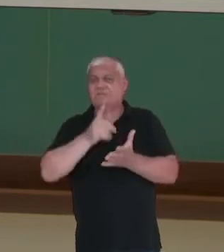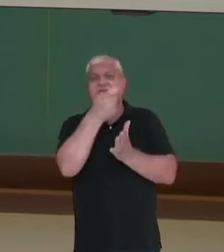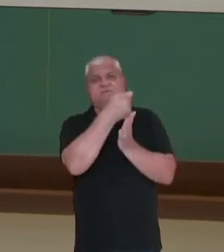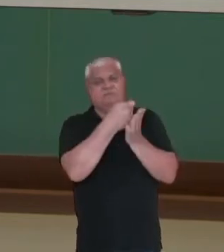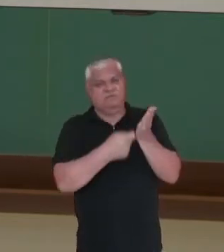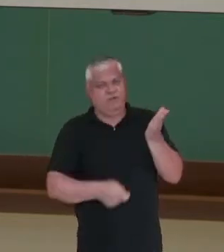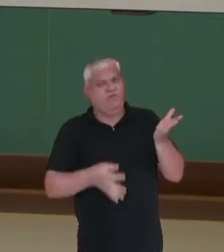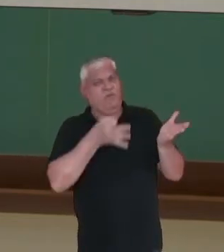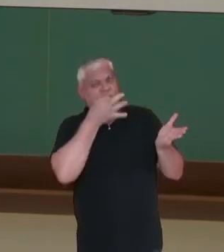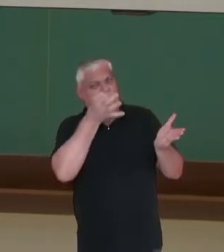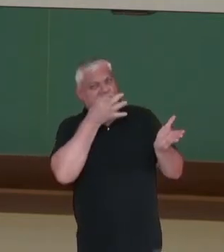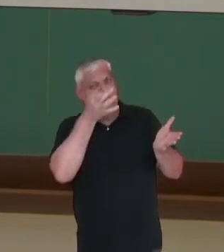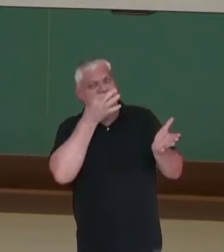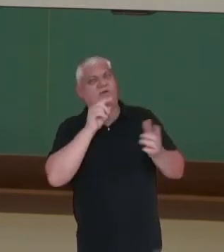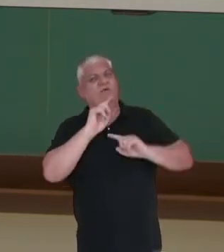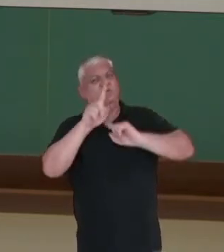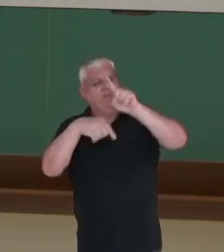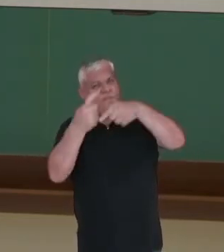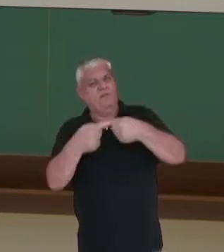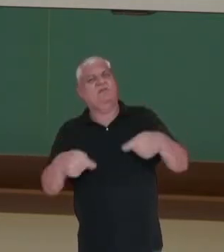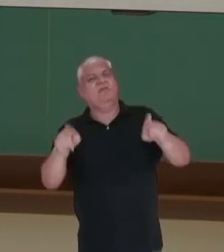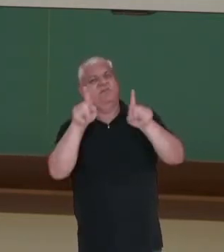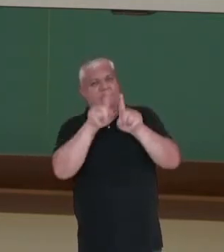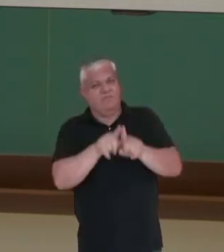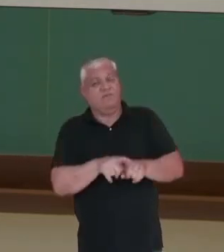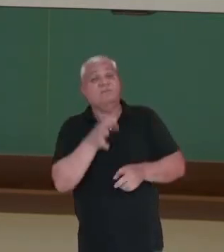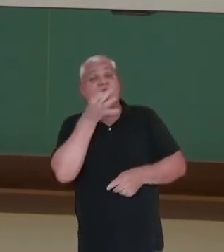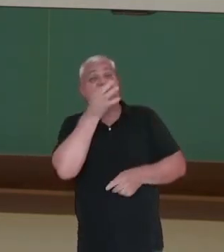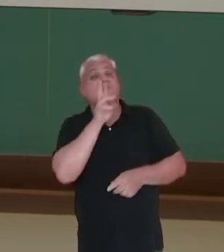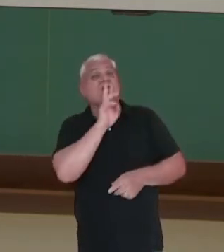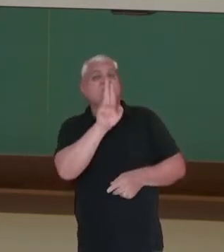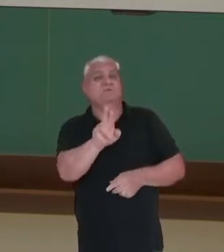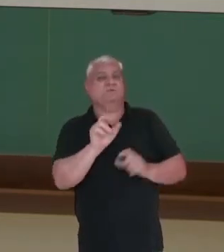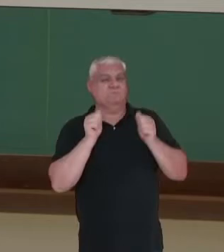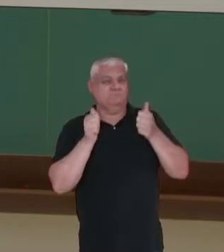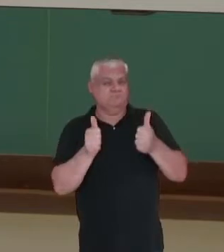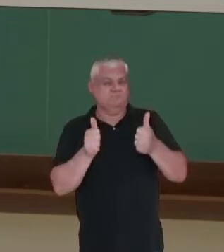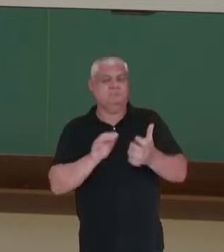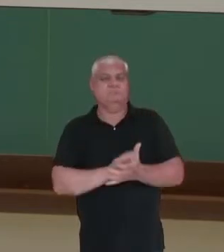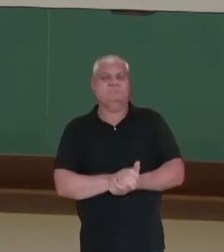opinião no seu caderno e em seguida retornaremos com a sugestão de resposta, ok?